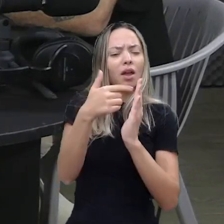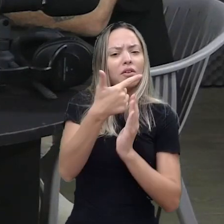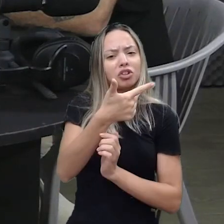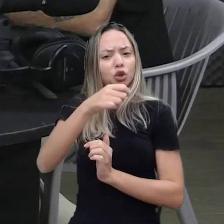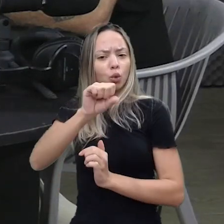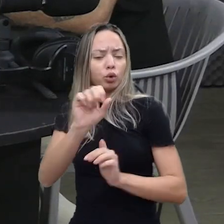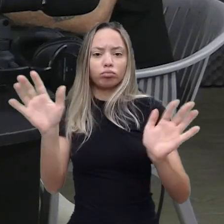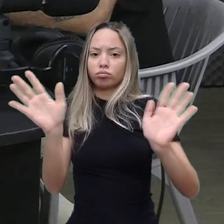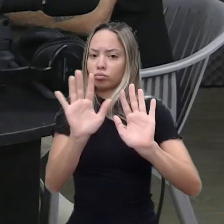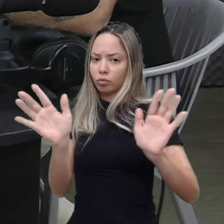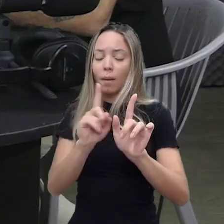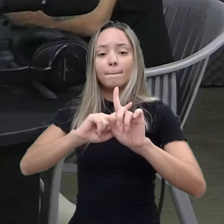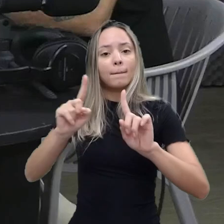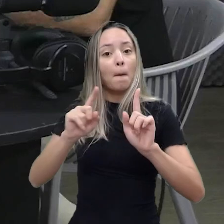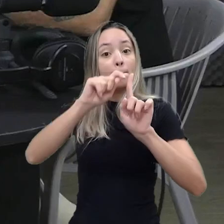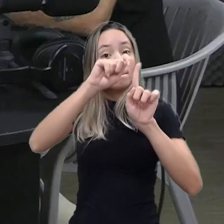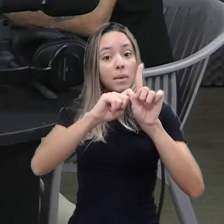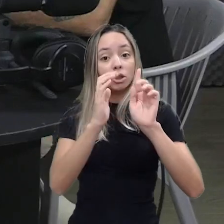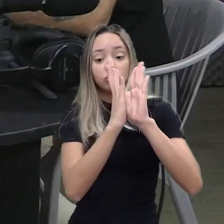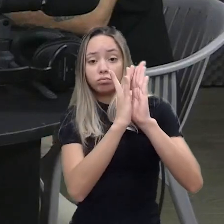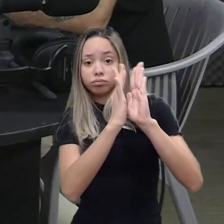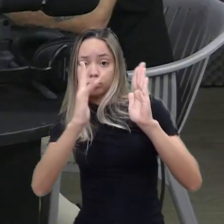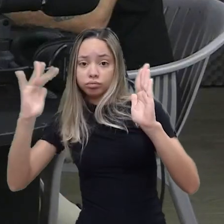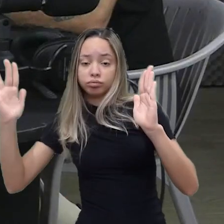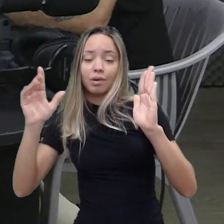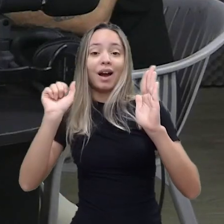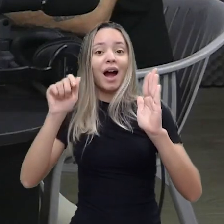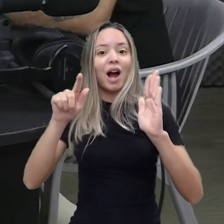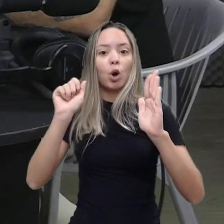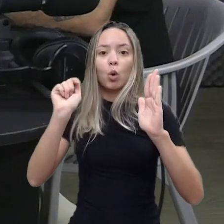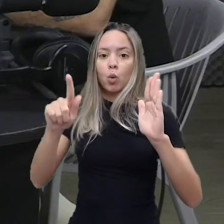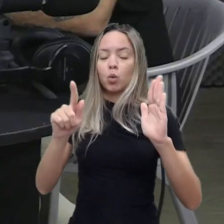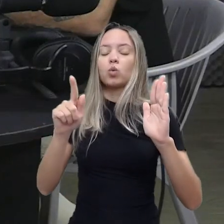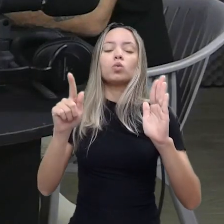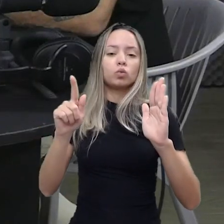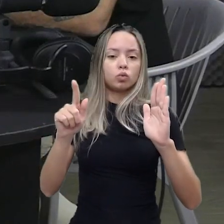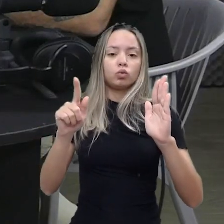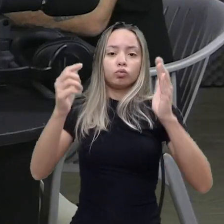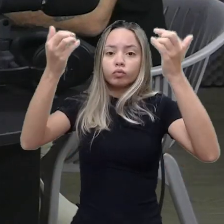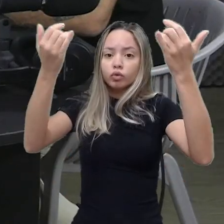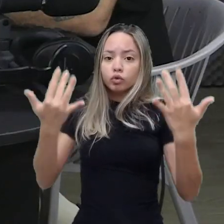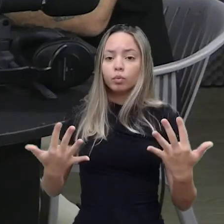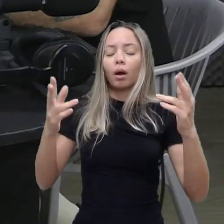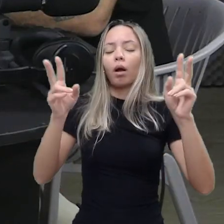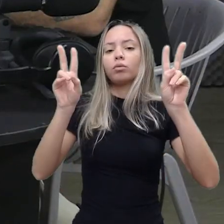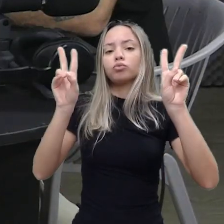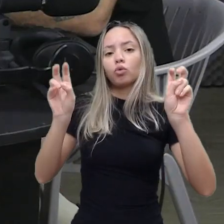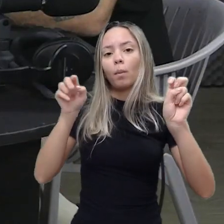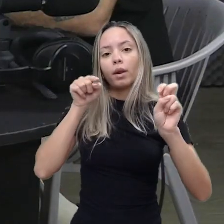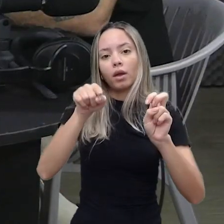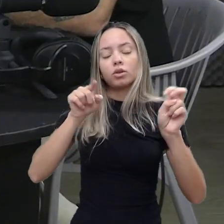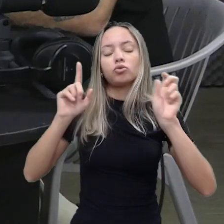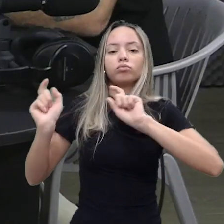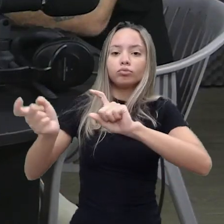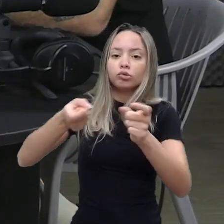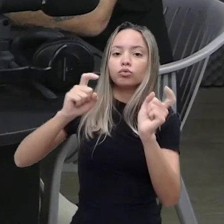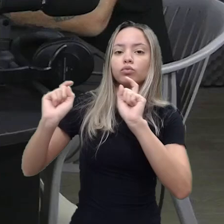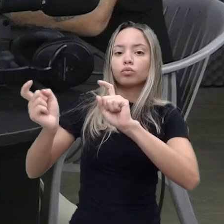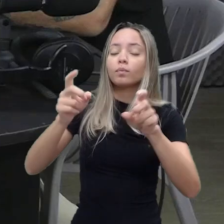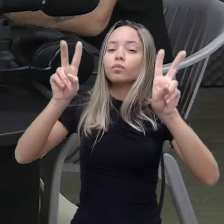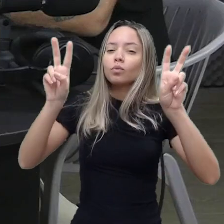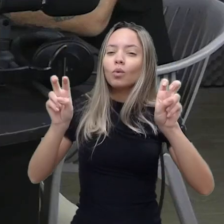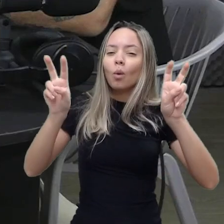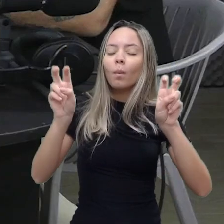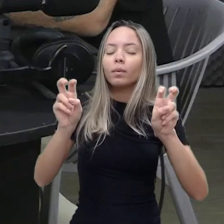agosto. Alguns vão se estender até o mês de setembro, né, fazendo discussões alusivas ou a uma